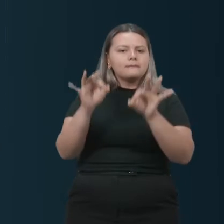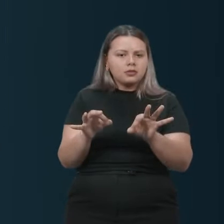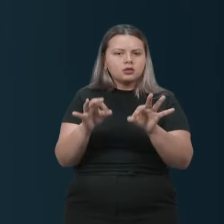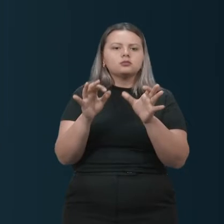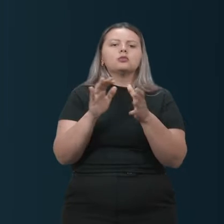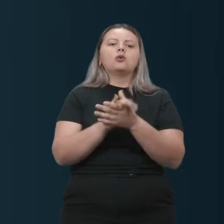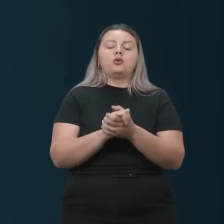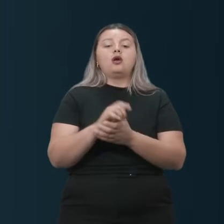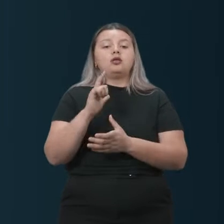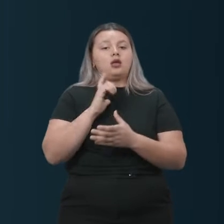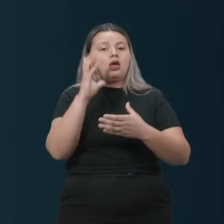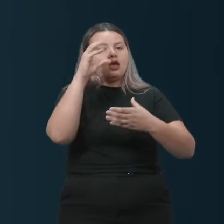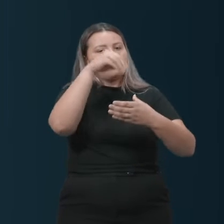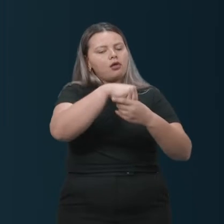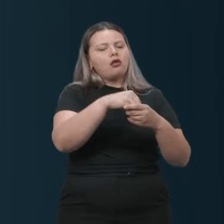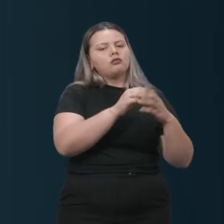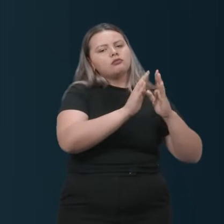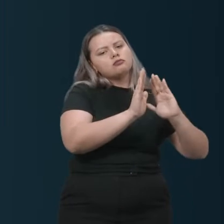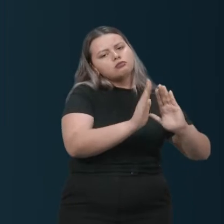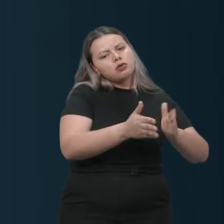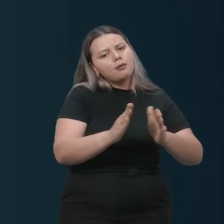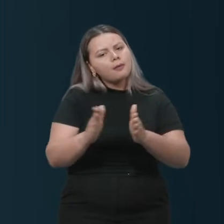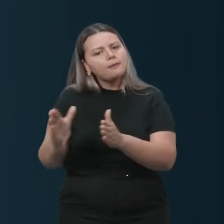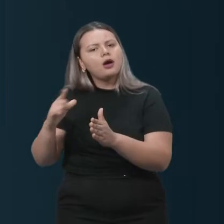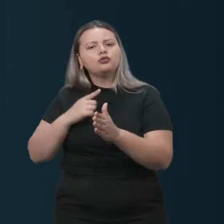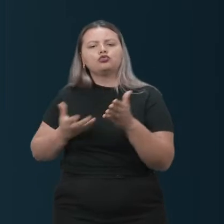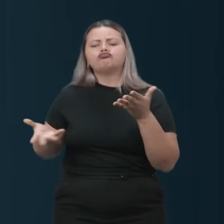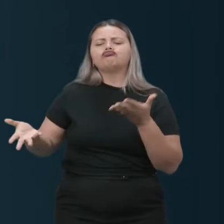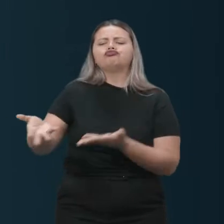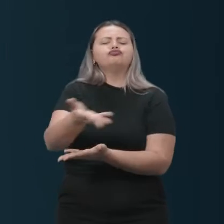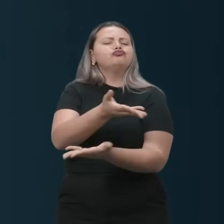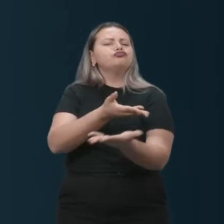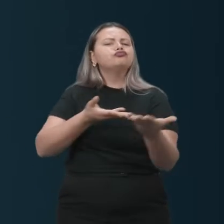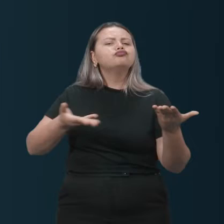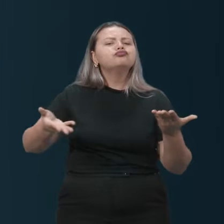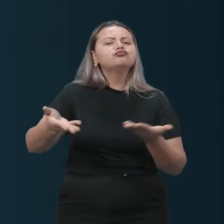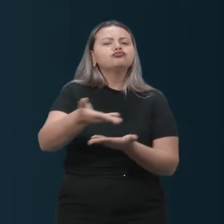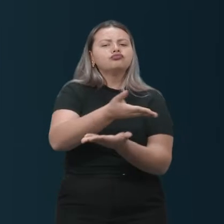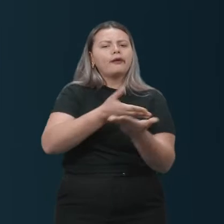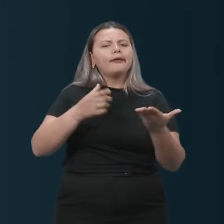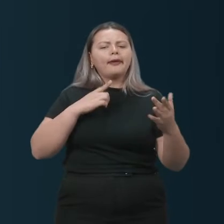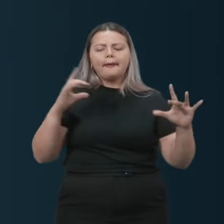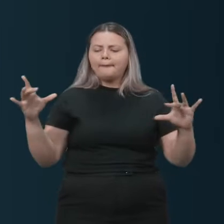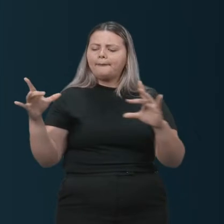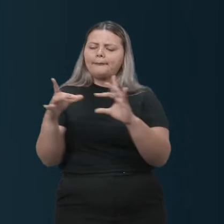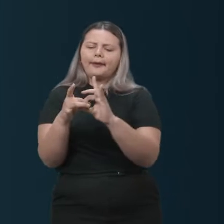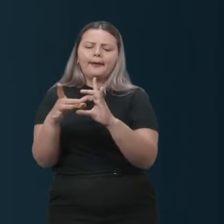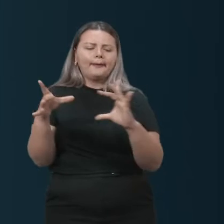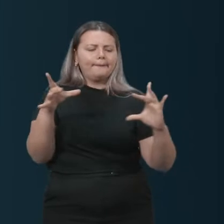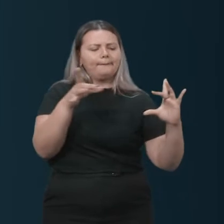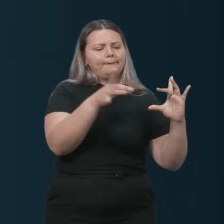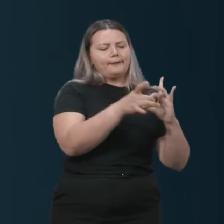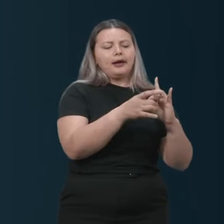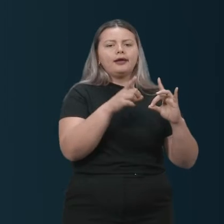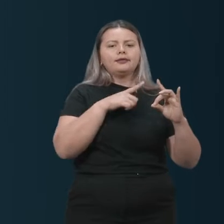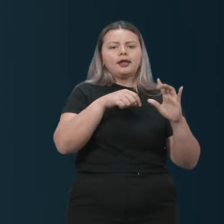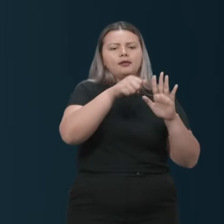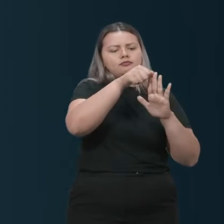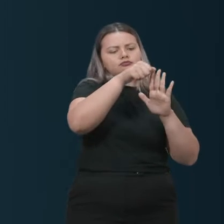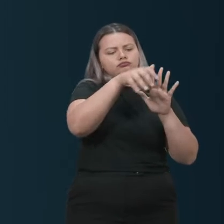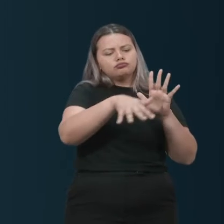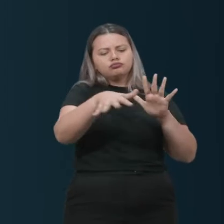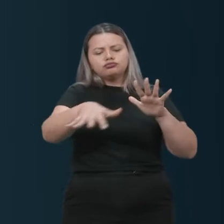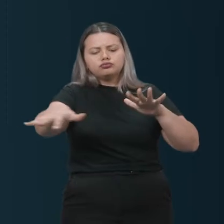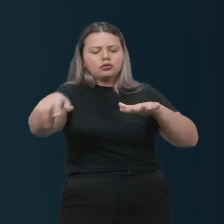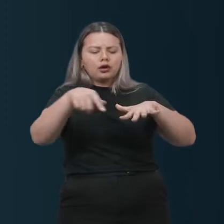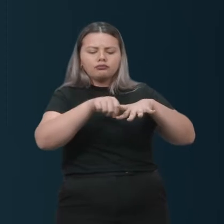se localizam dispostos em série, um interagindo com o outro, é comum que exista uma